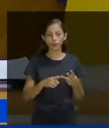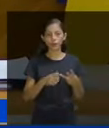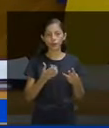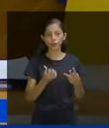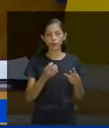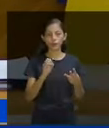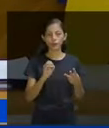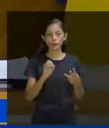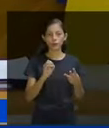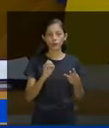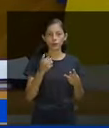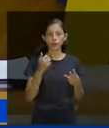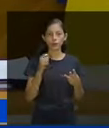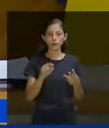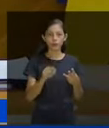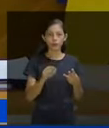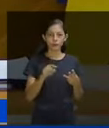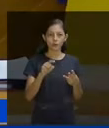600.007 de